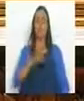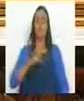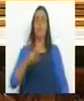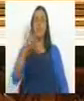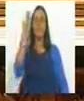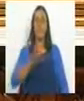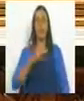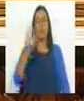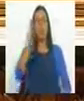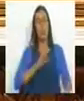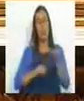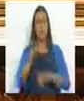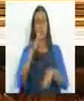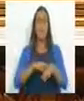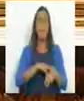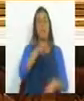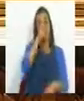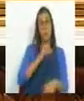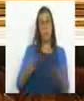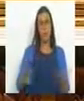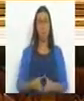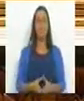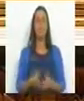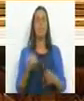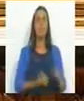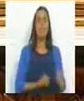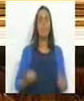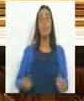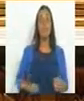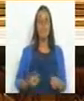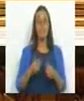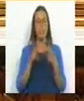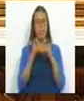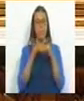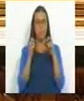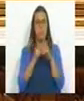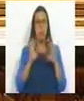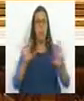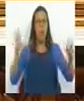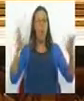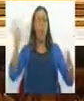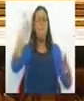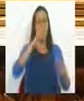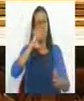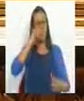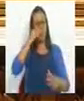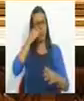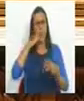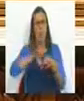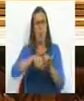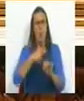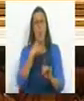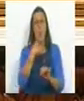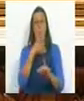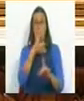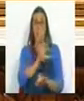Presidente, Sr. Presidente, Srs. Deputados, Srs. Membros do Governo, o desemprego é uma tragédia em qualquer país. Mas quando ele é